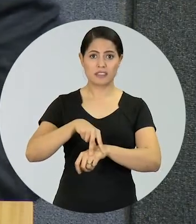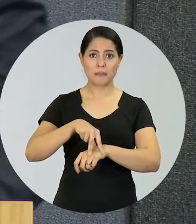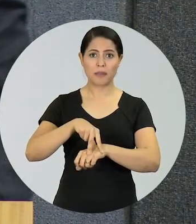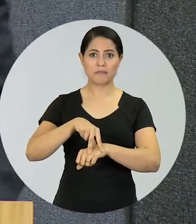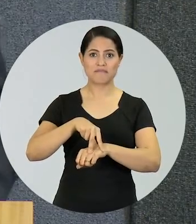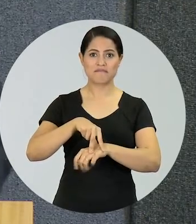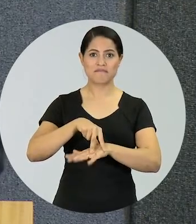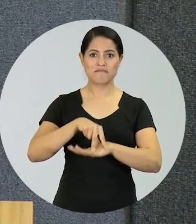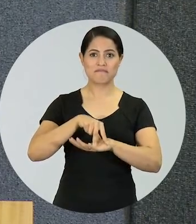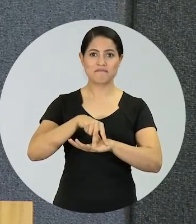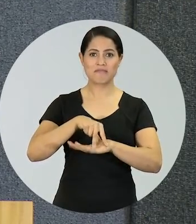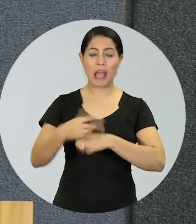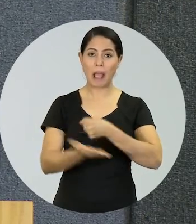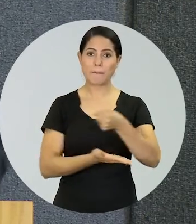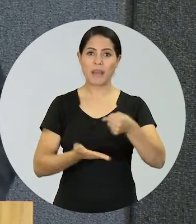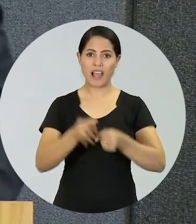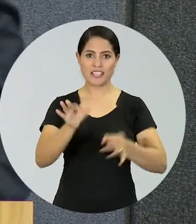sem